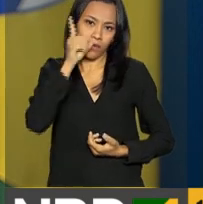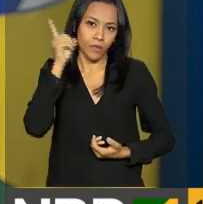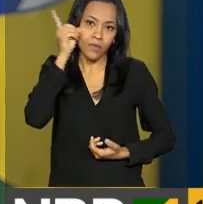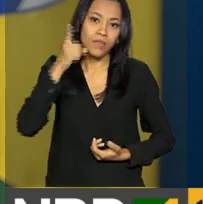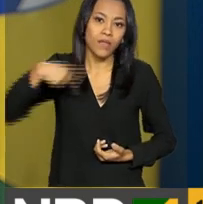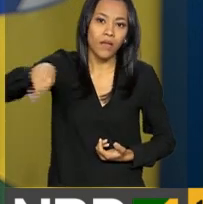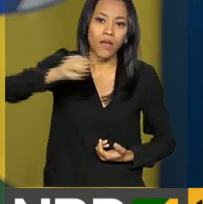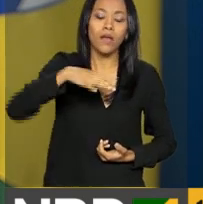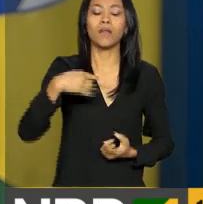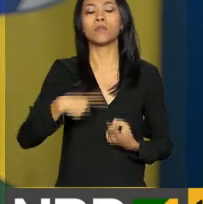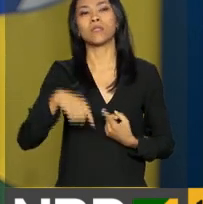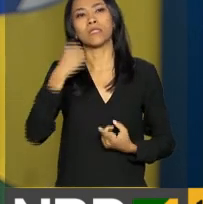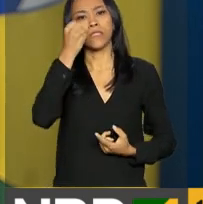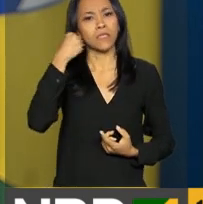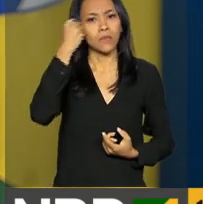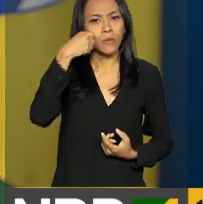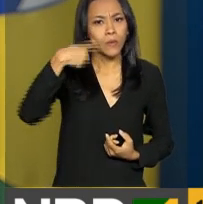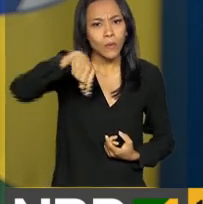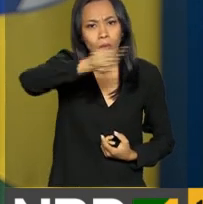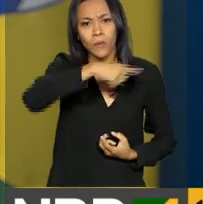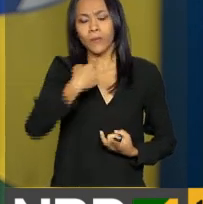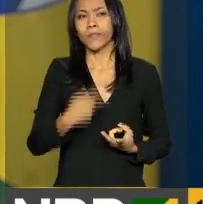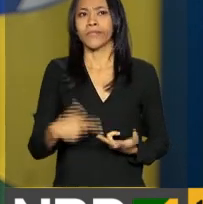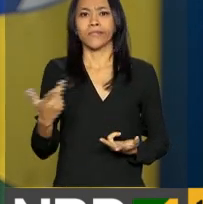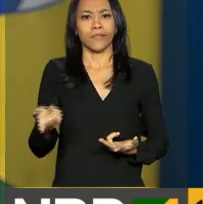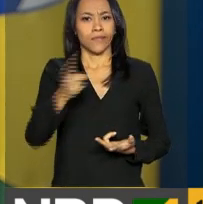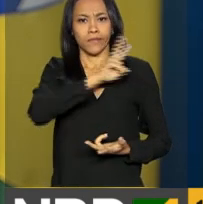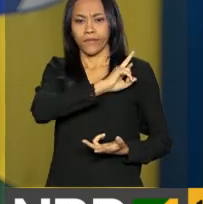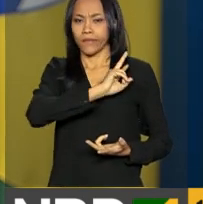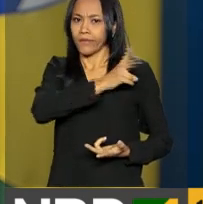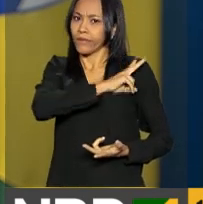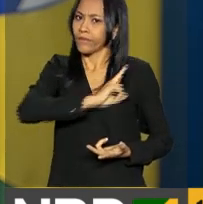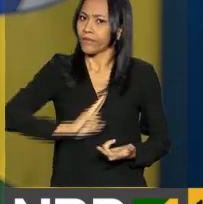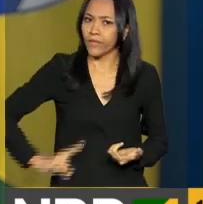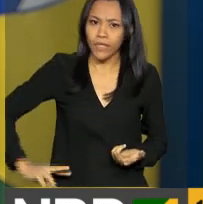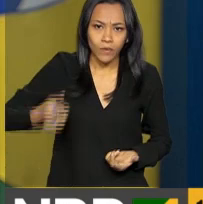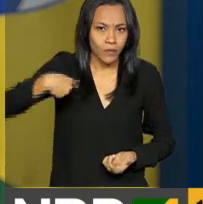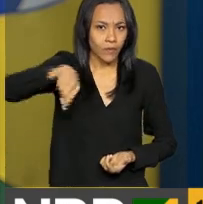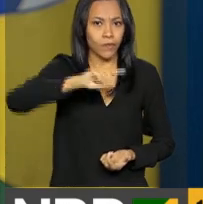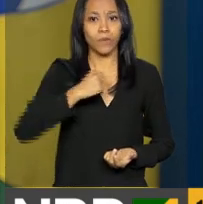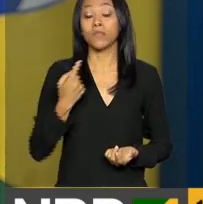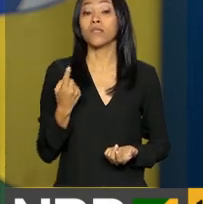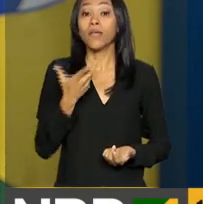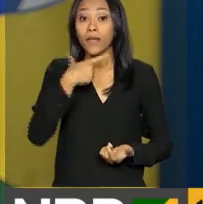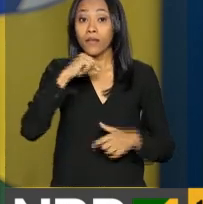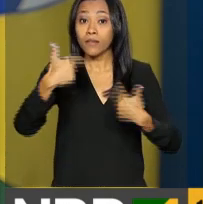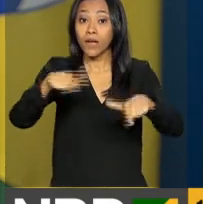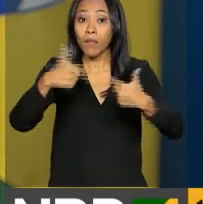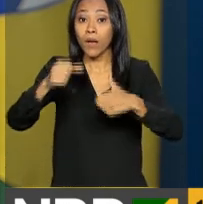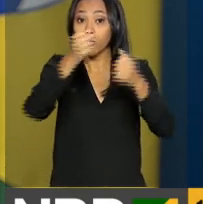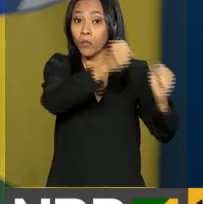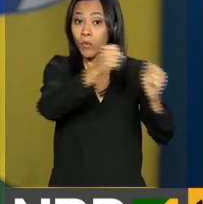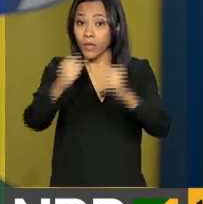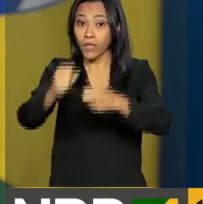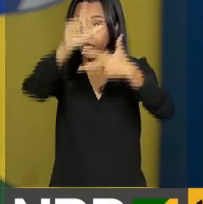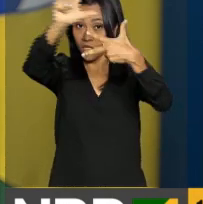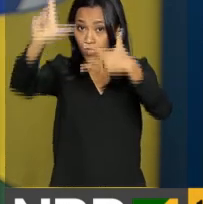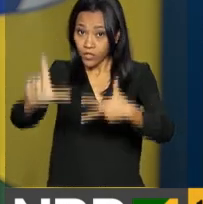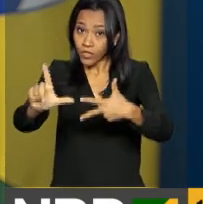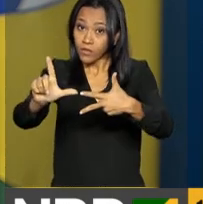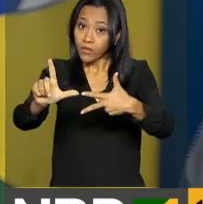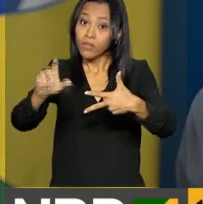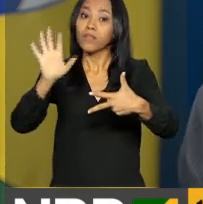as câmaras municipais, quem está no legislativo, ele tem que ecoar a vontade da